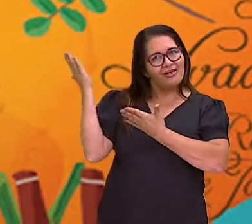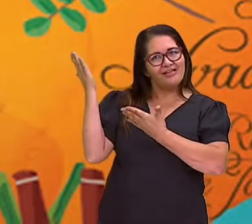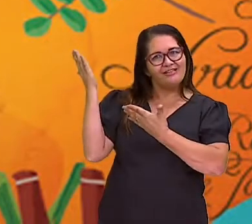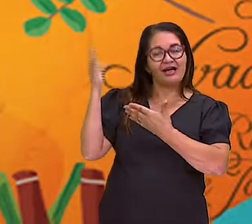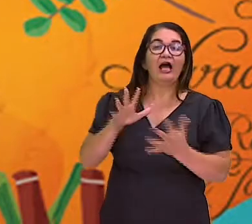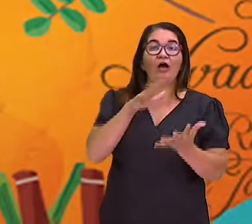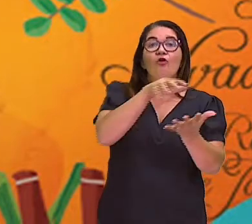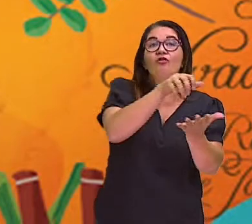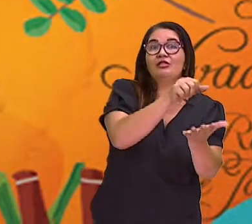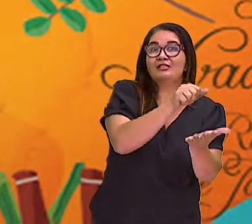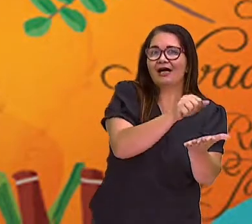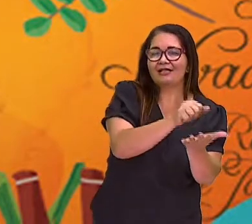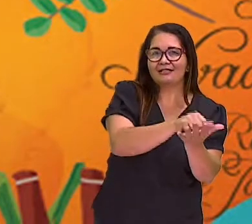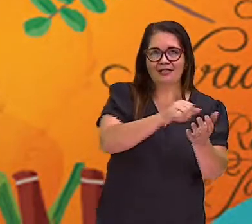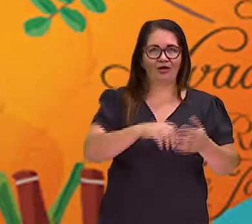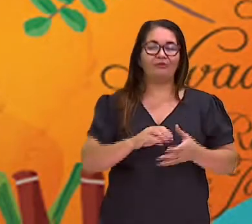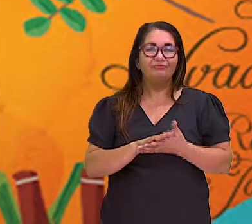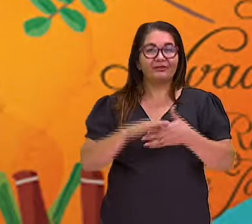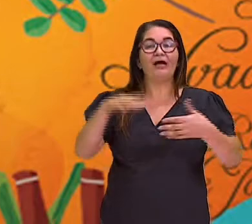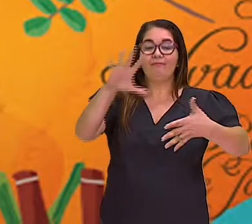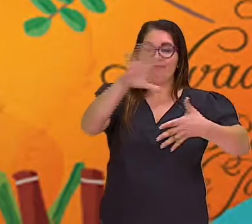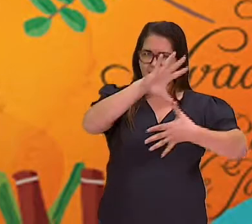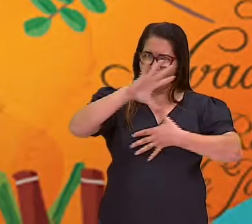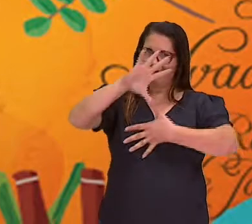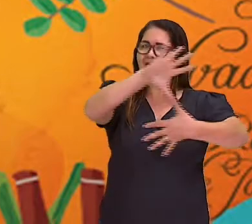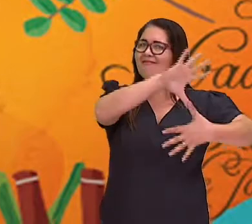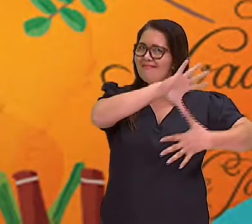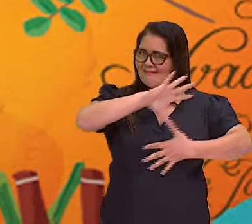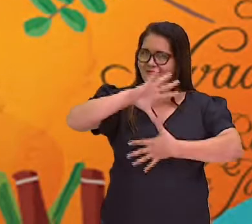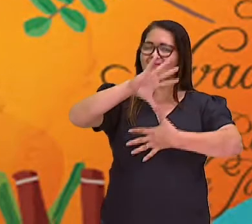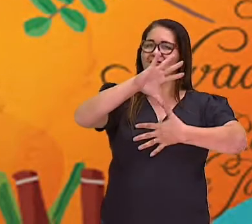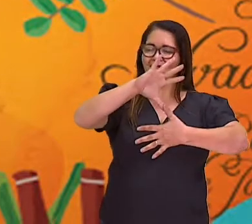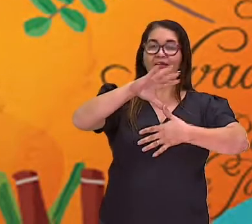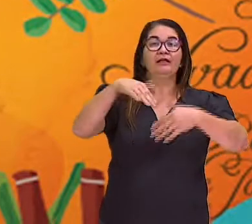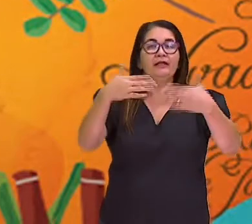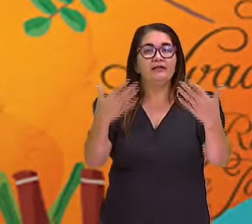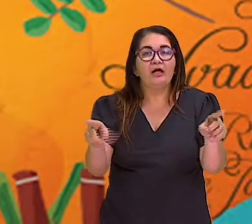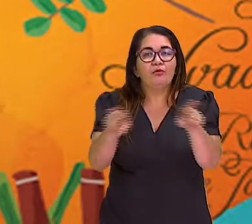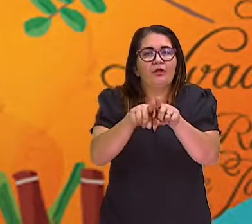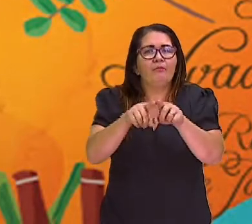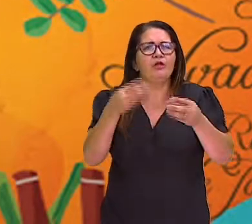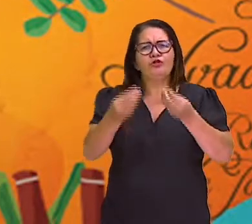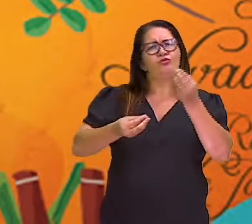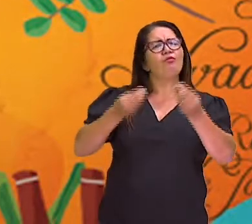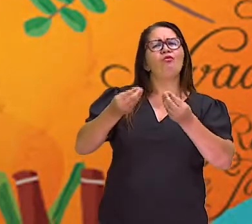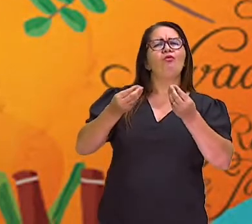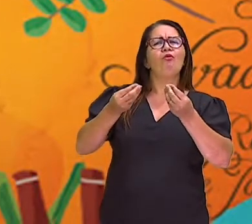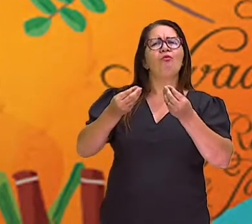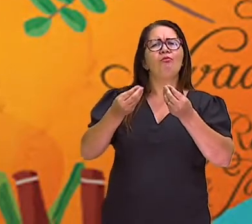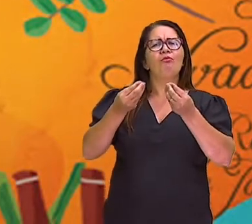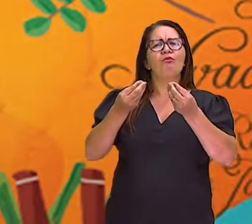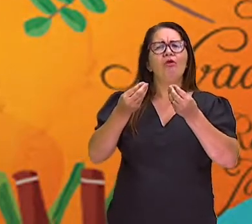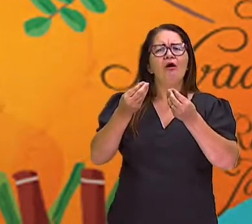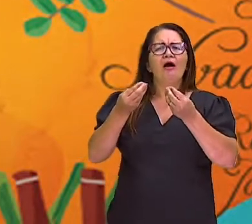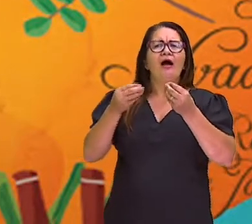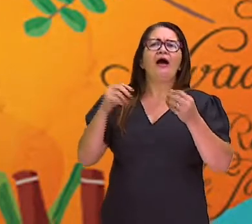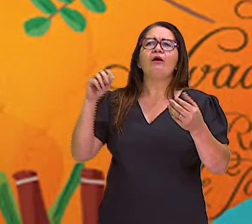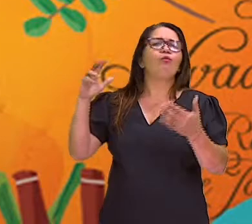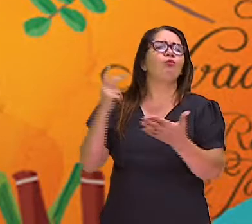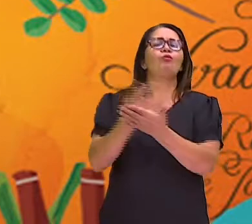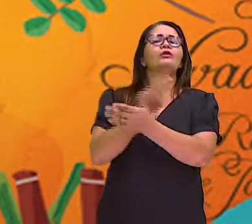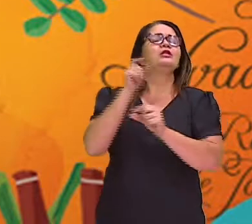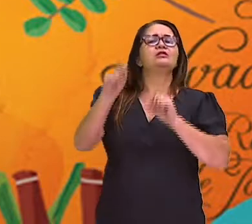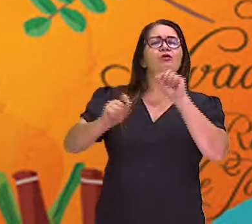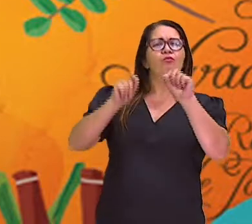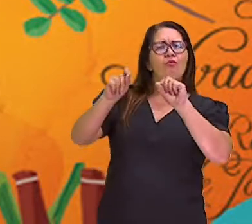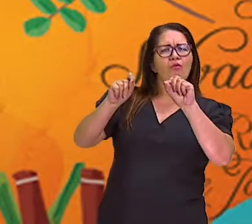em um processo um tanto diferente da exercida por outros países da